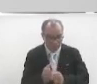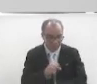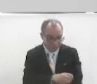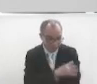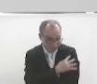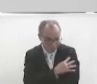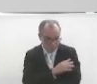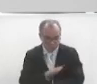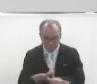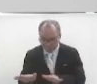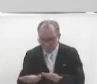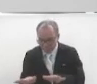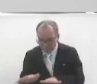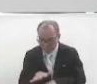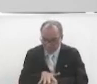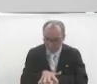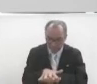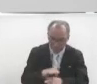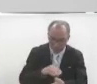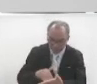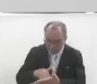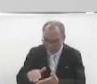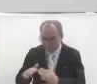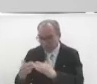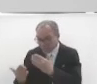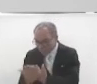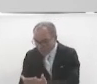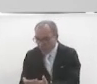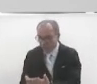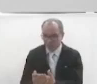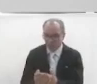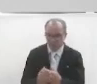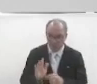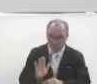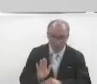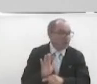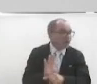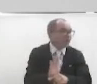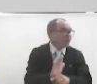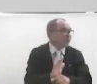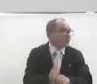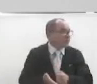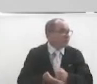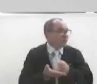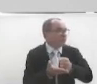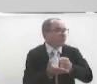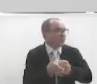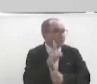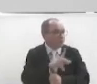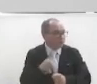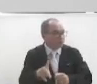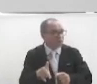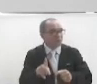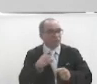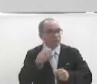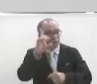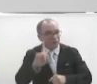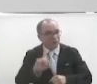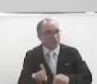assistente desenvolvimento Educacional secretário escolar assistente de apoio à gestão